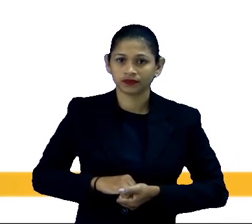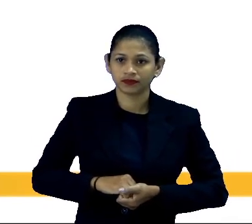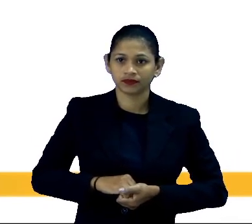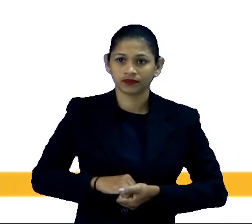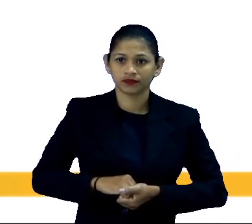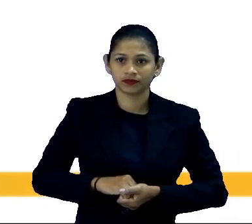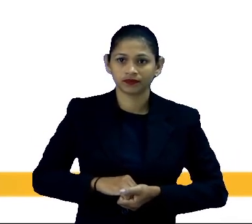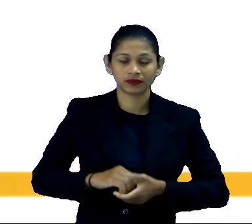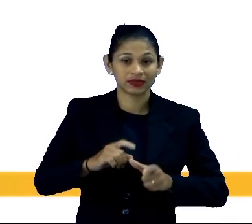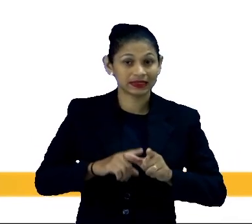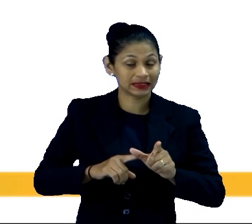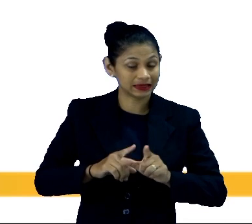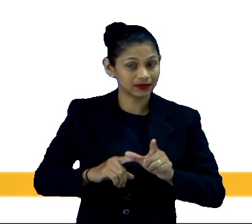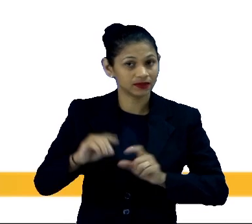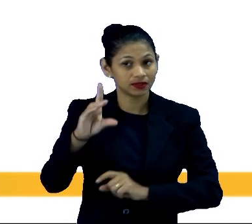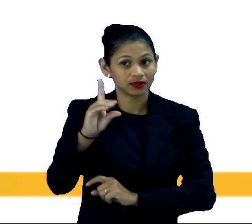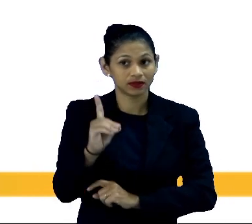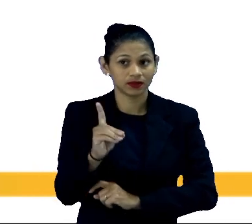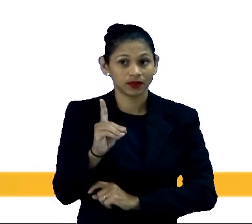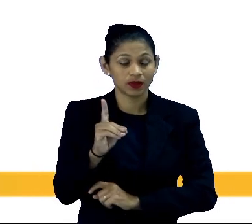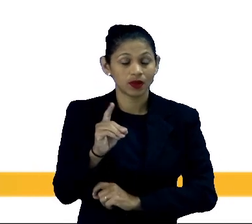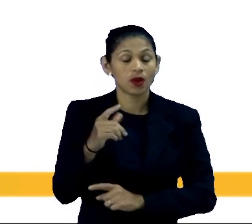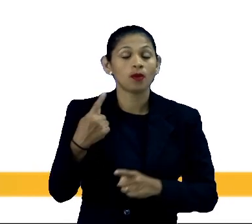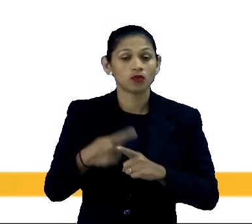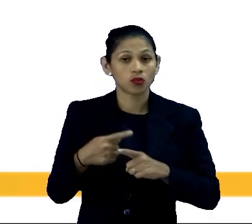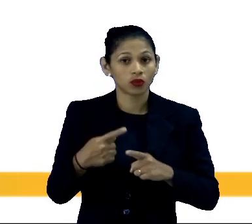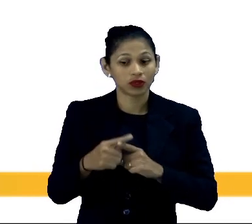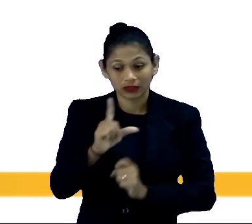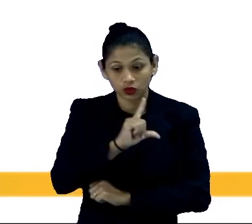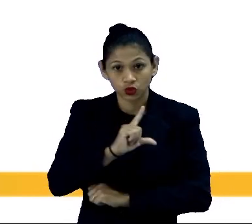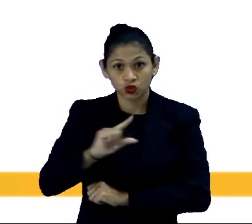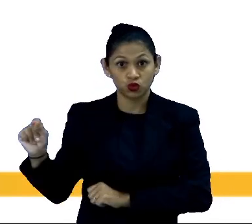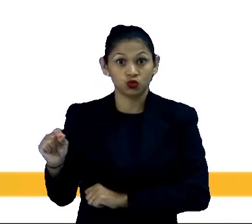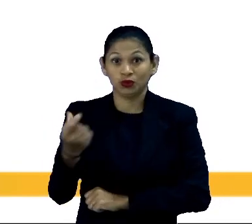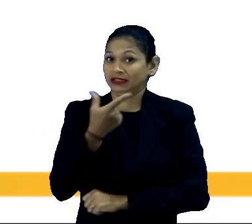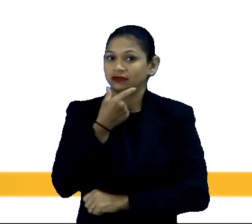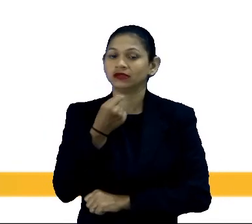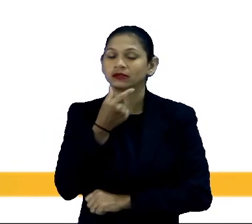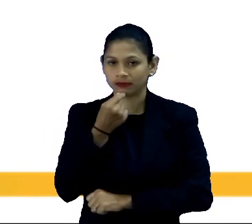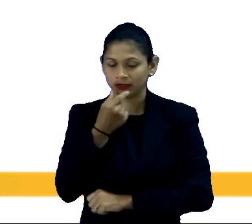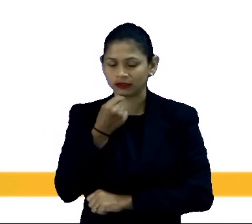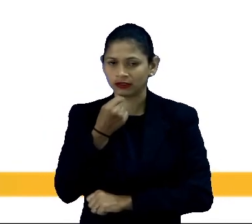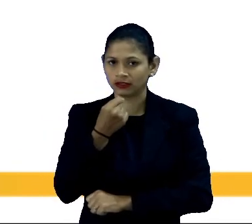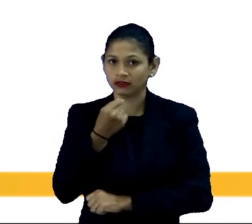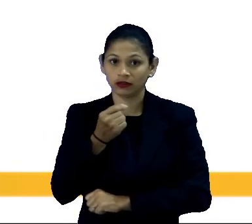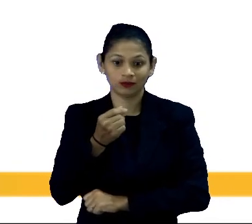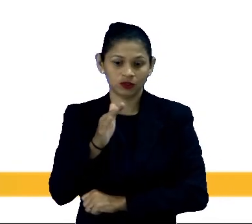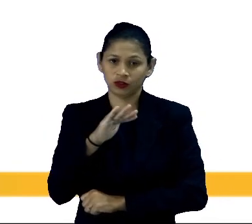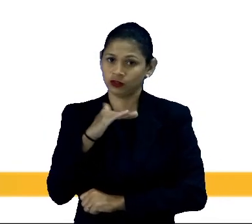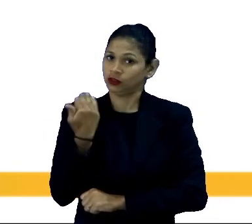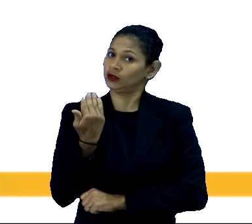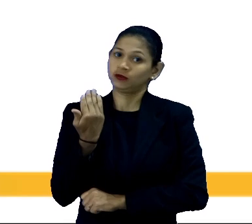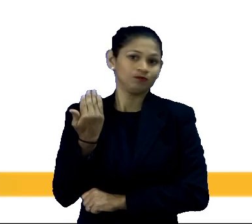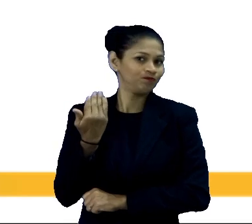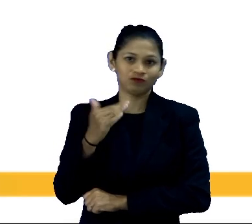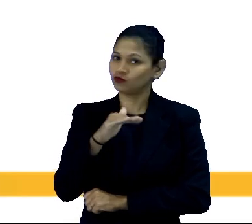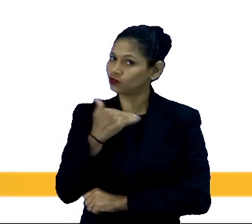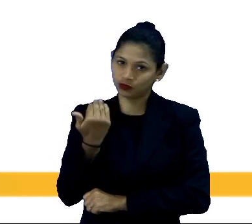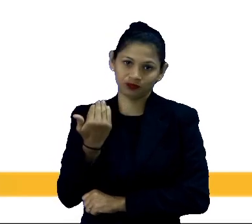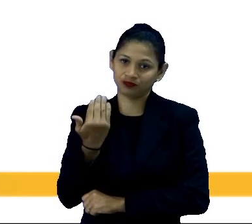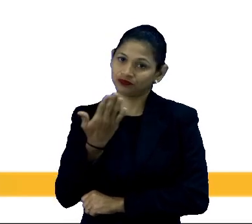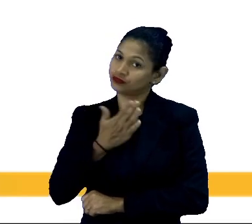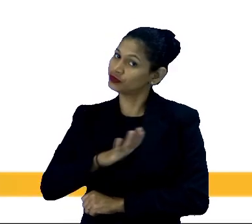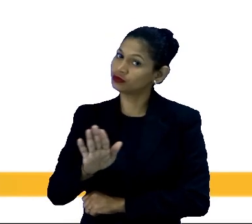sabe. Letra D, porque queria escapar dos meninos. Ele não queria morrer, né? Queria escapar daquela situação ali,